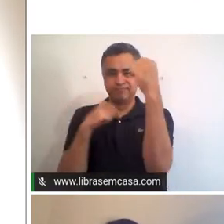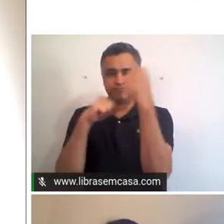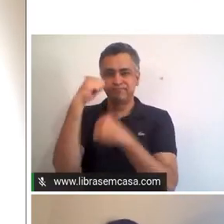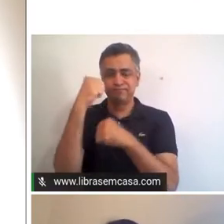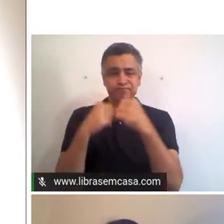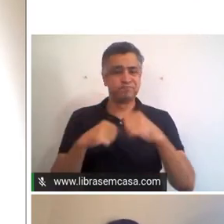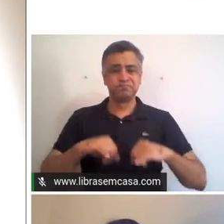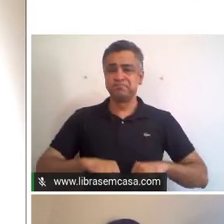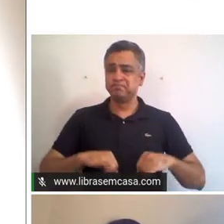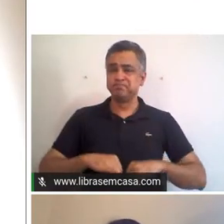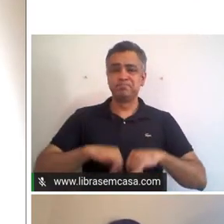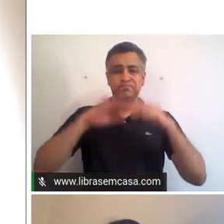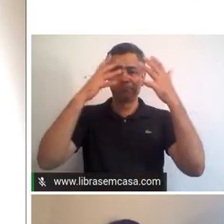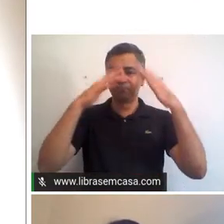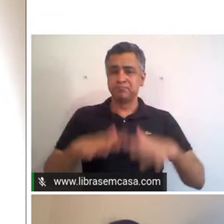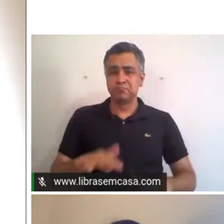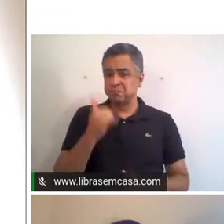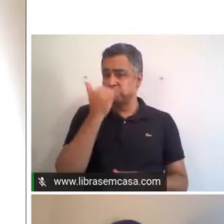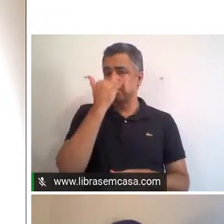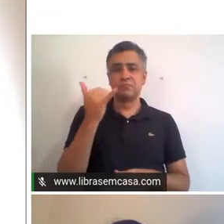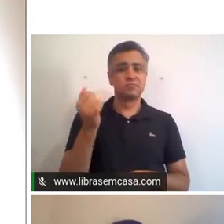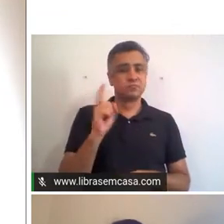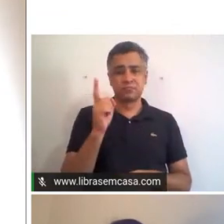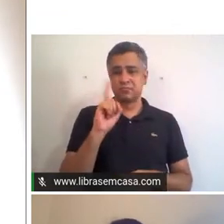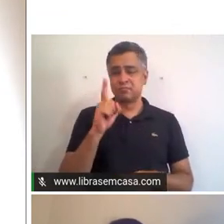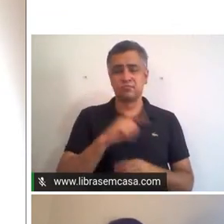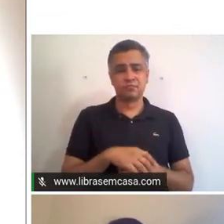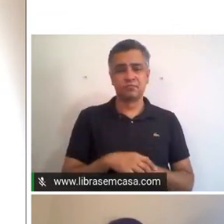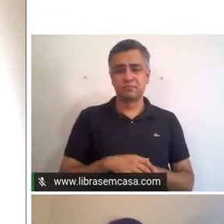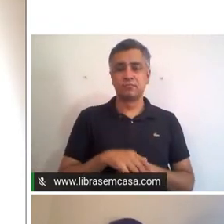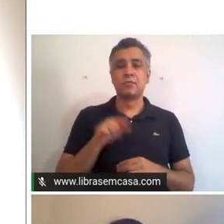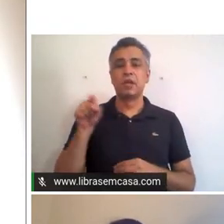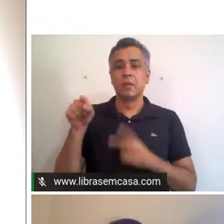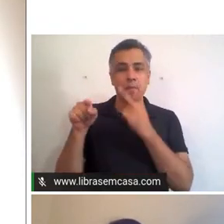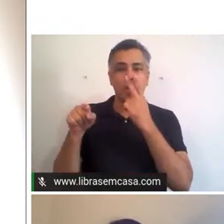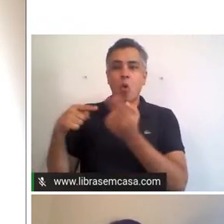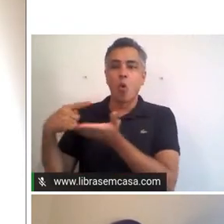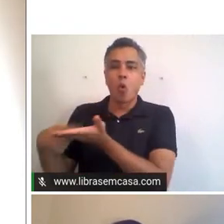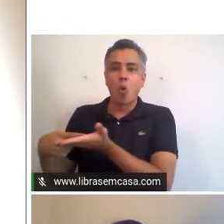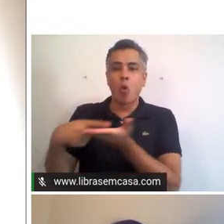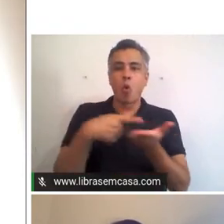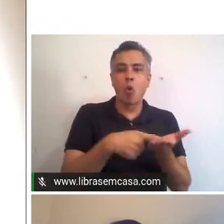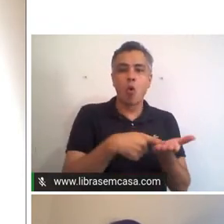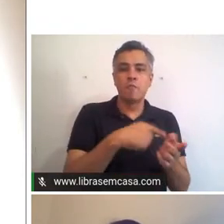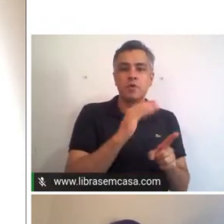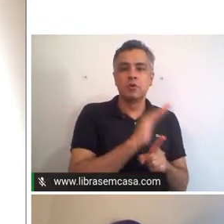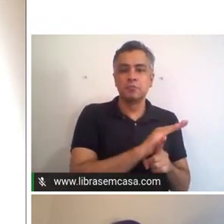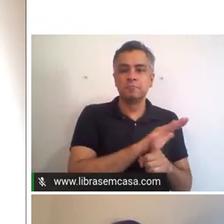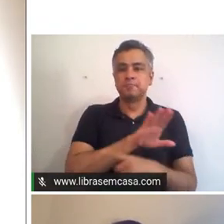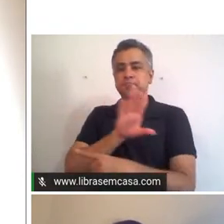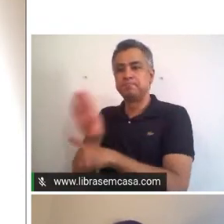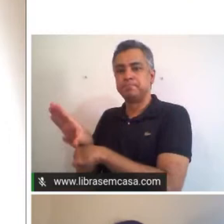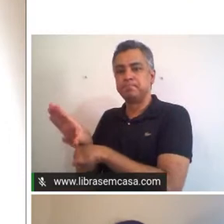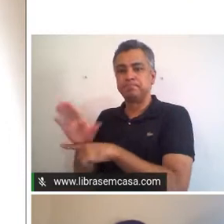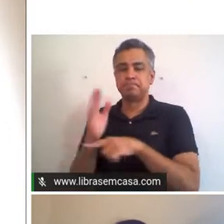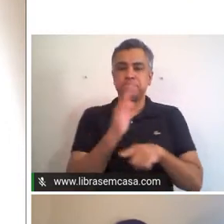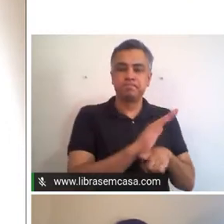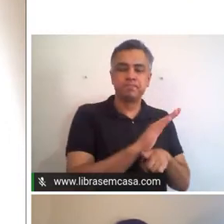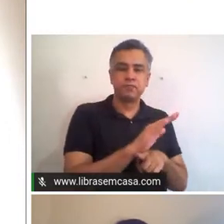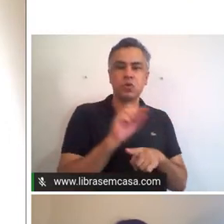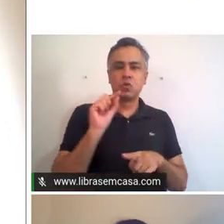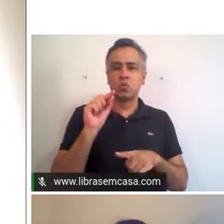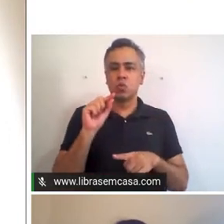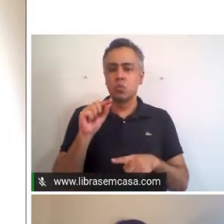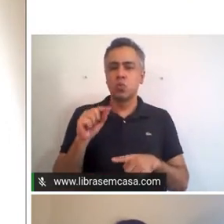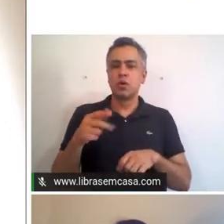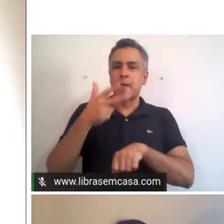em relação às consequências da pandemia. Eles combinaram ações de solidariedade, por exemplo, com o marketing